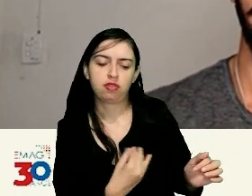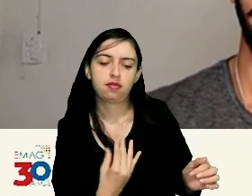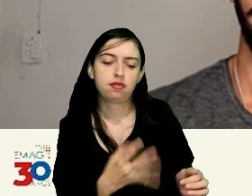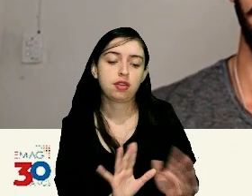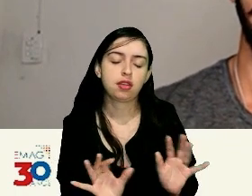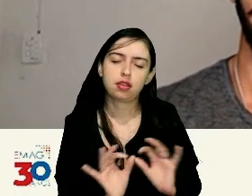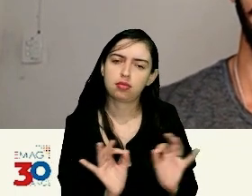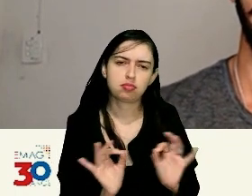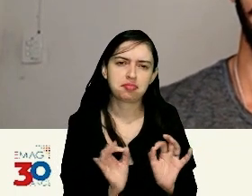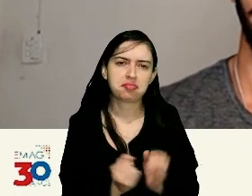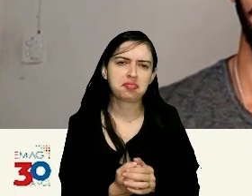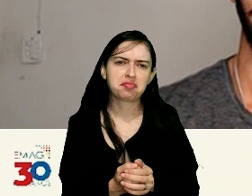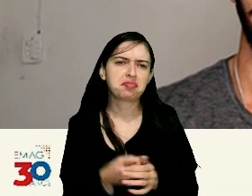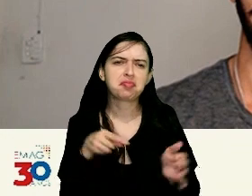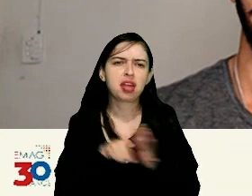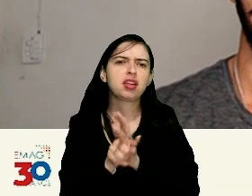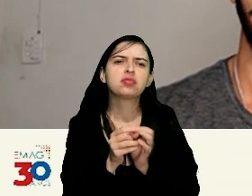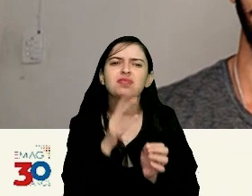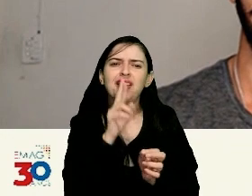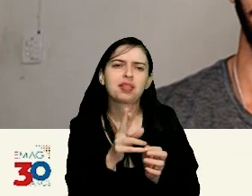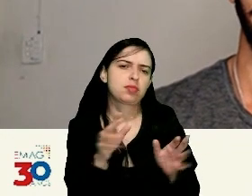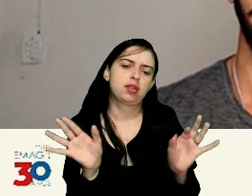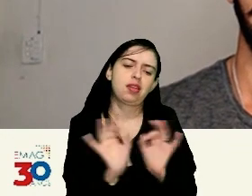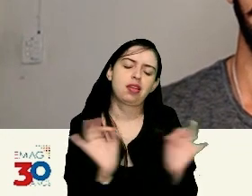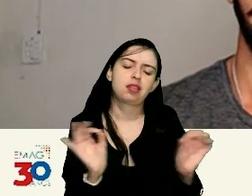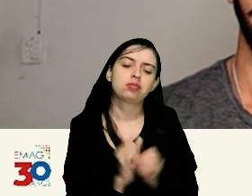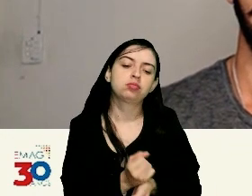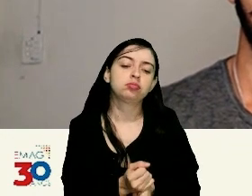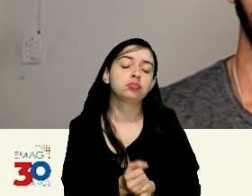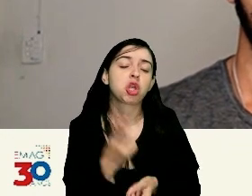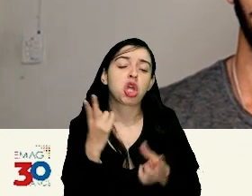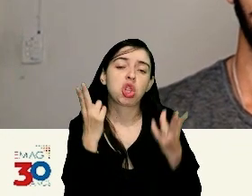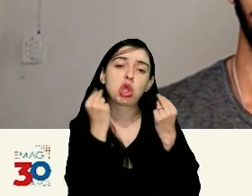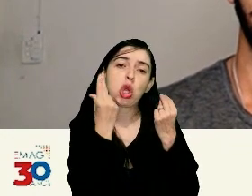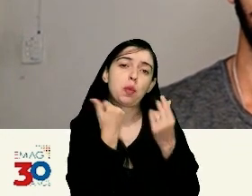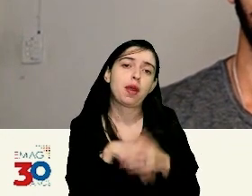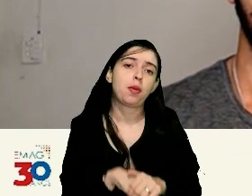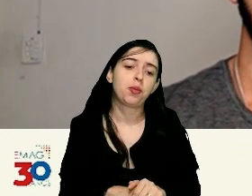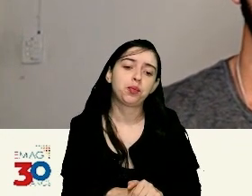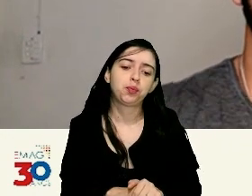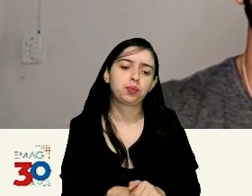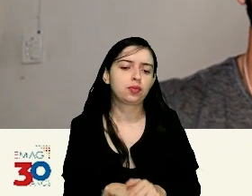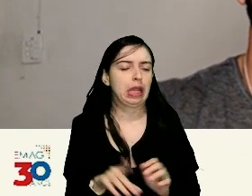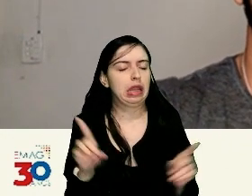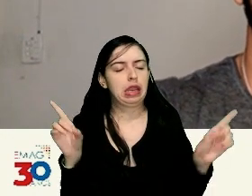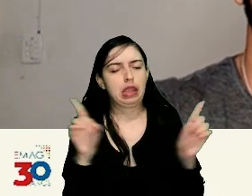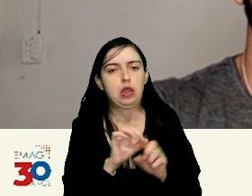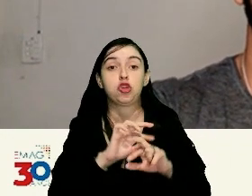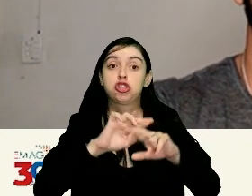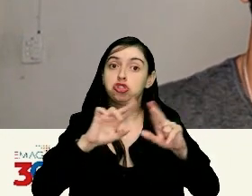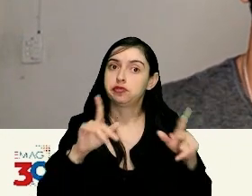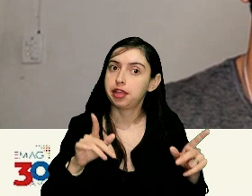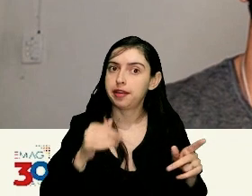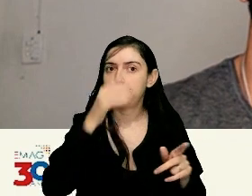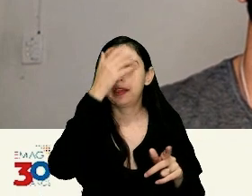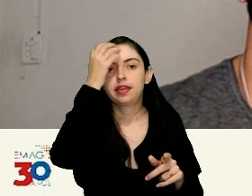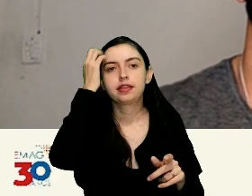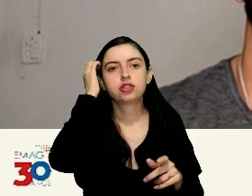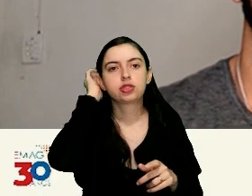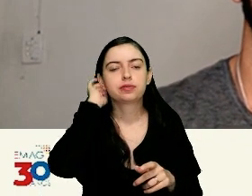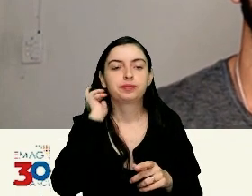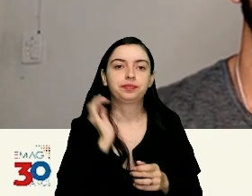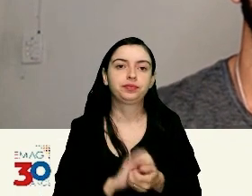questiona, né? As coisas são naturais. E elas não são tão naturais assim, né? Na verdade, são culturais,